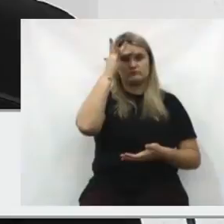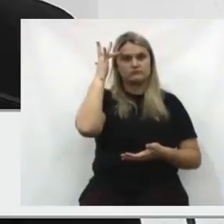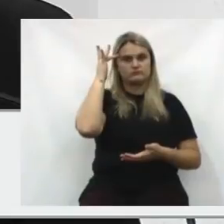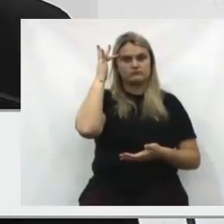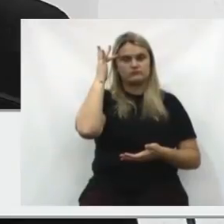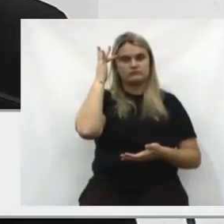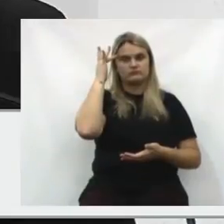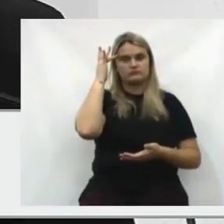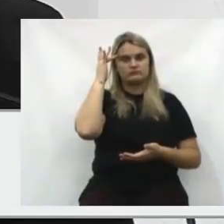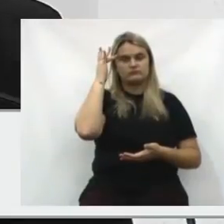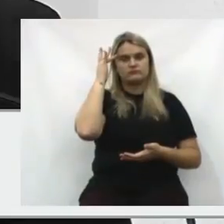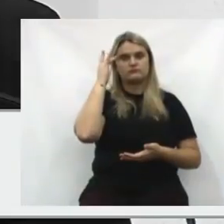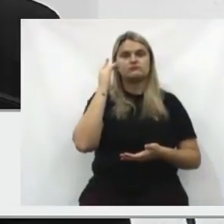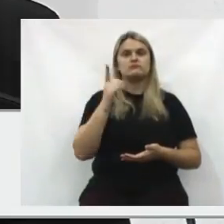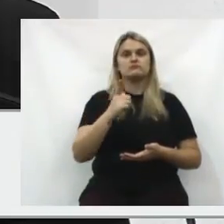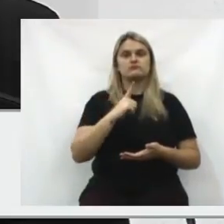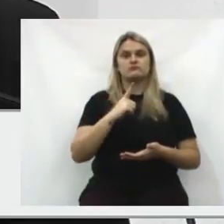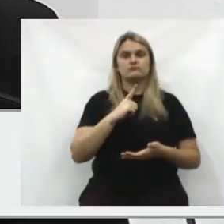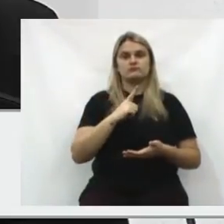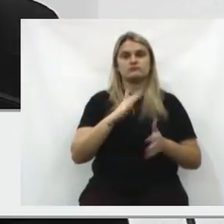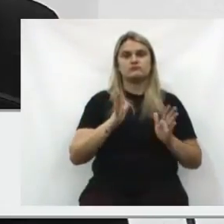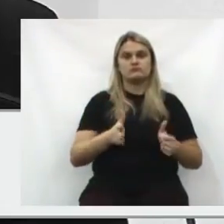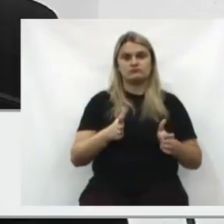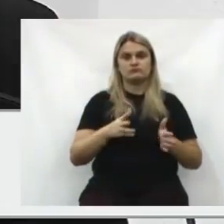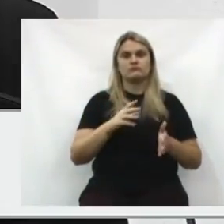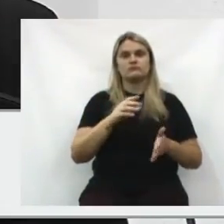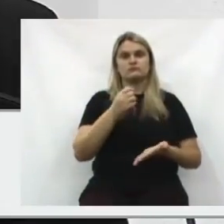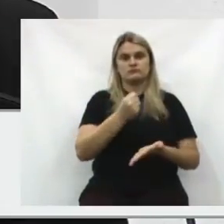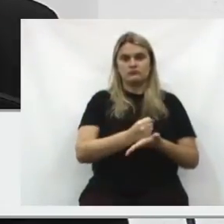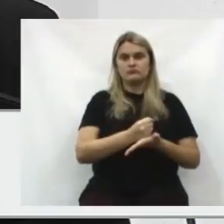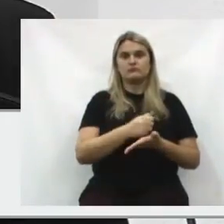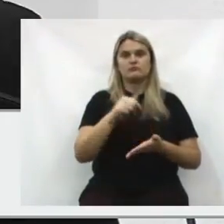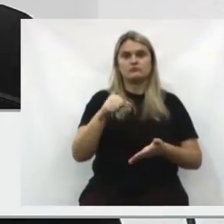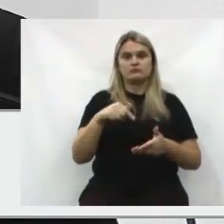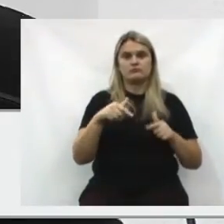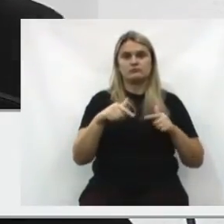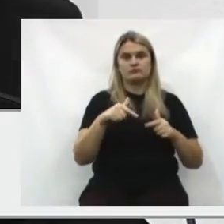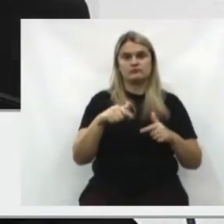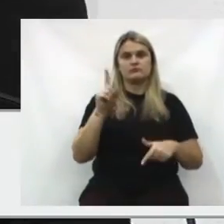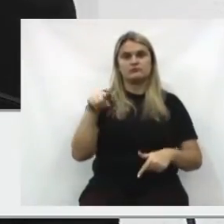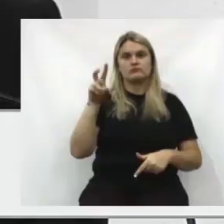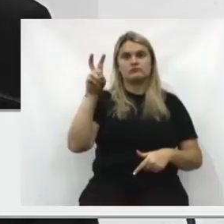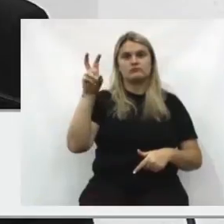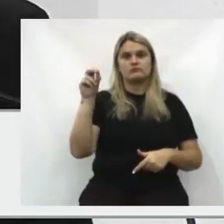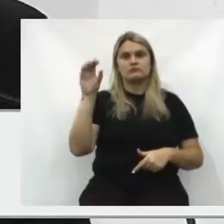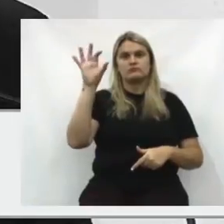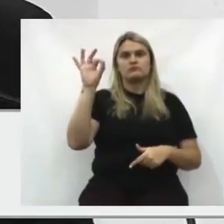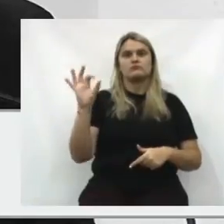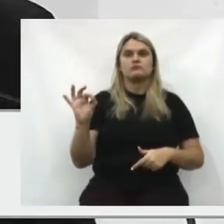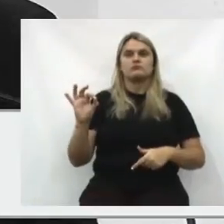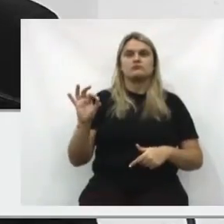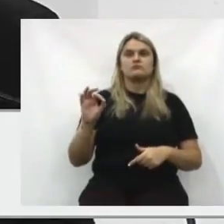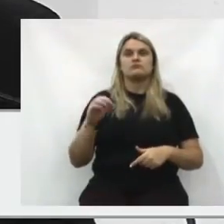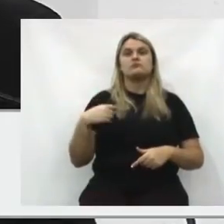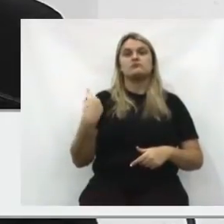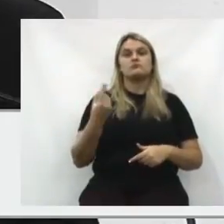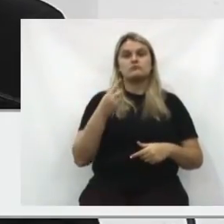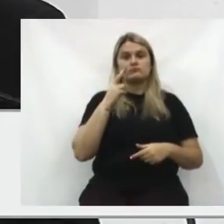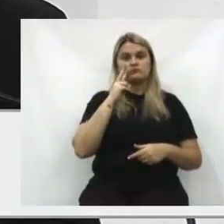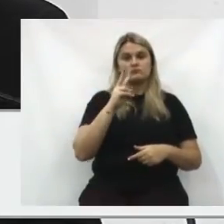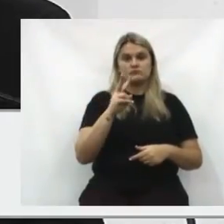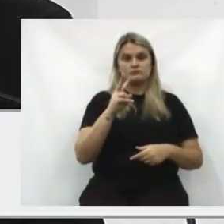grande de pessoas de efetivo para assumir o comissionado, que é